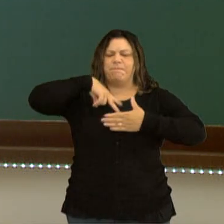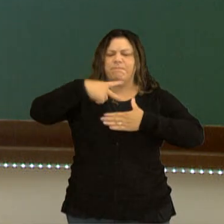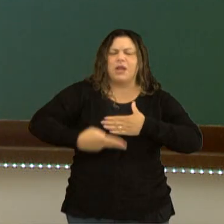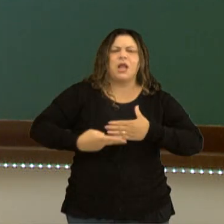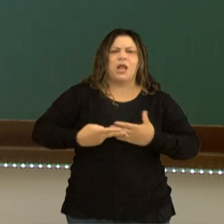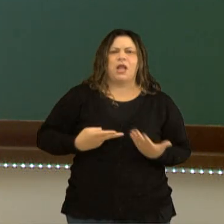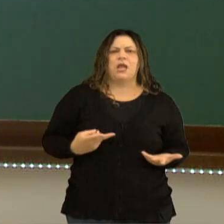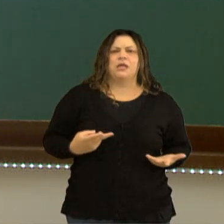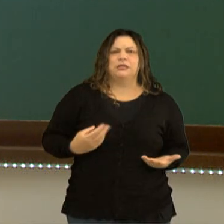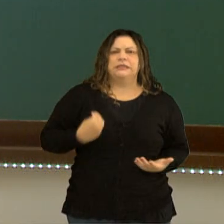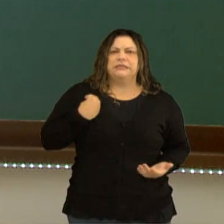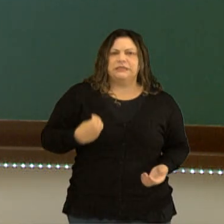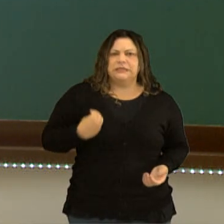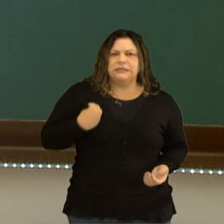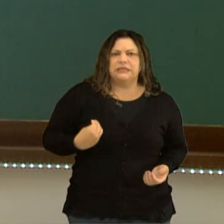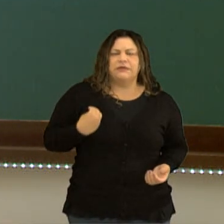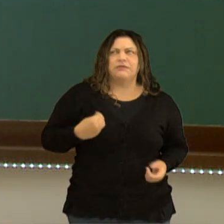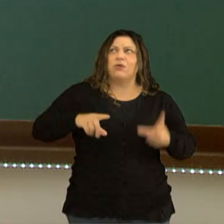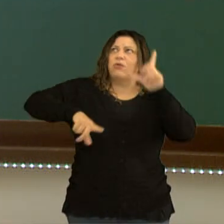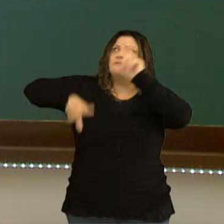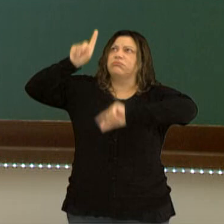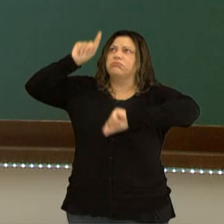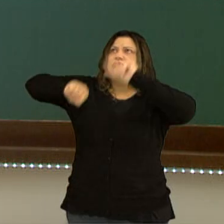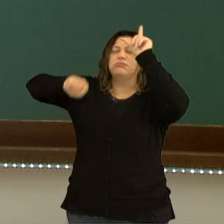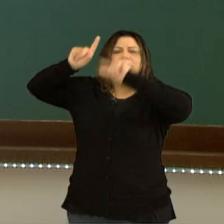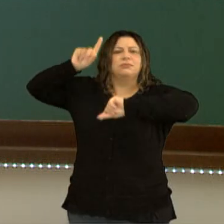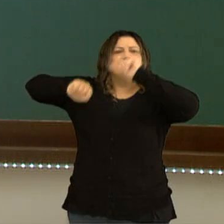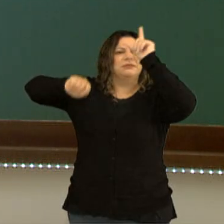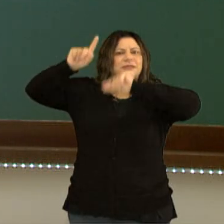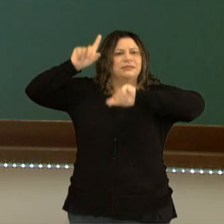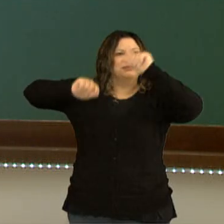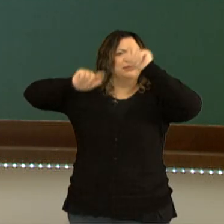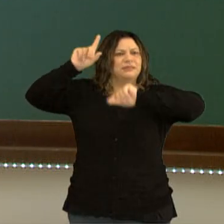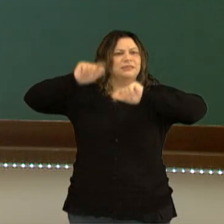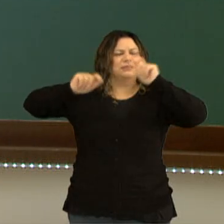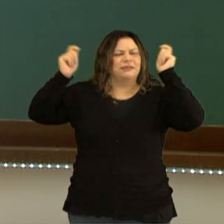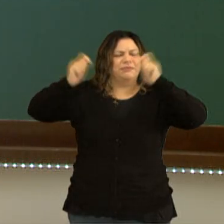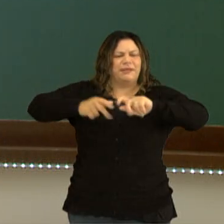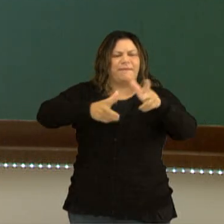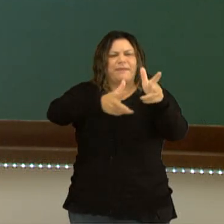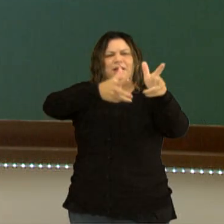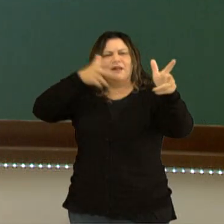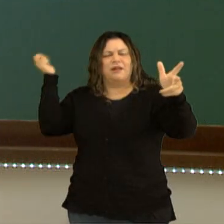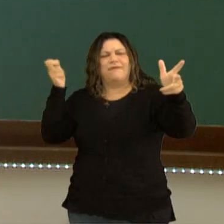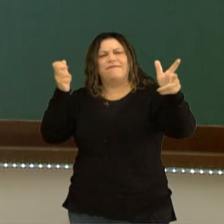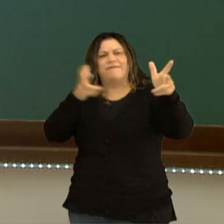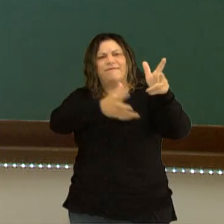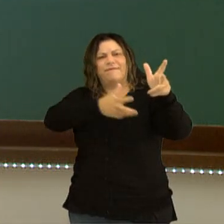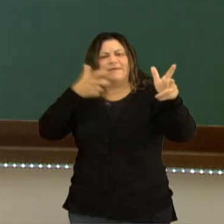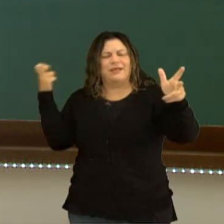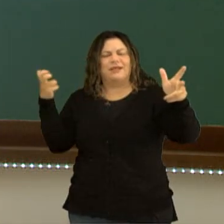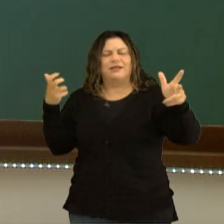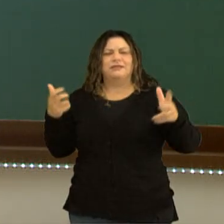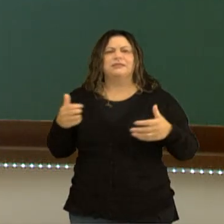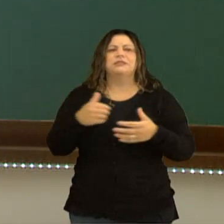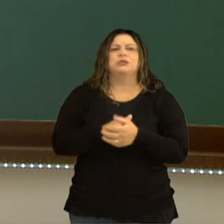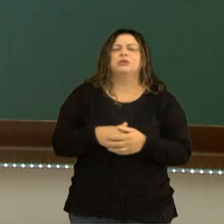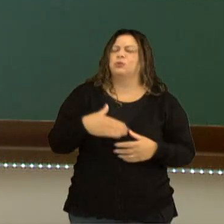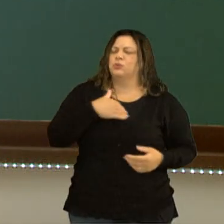tal qual estrela ferida pela flecha de um caçador. Então, nós temos aqui o